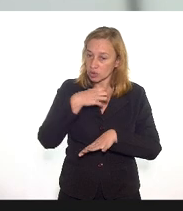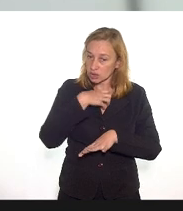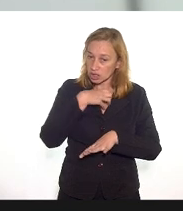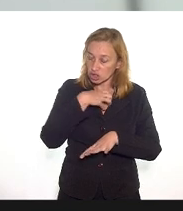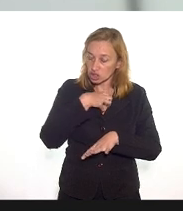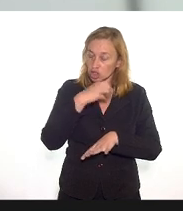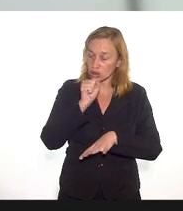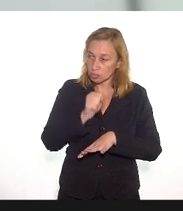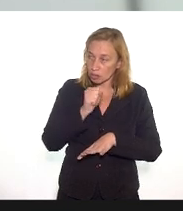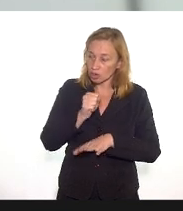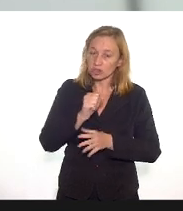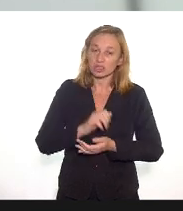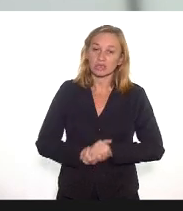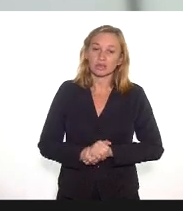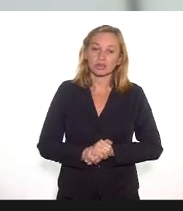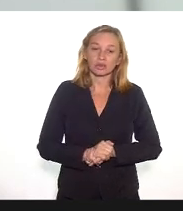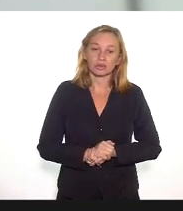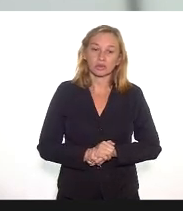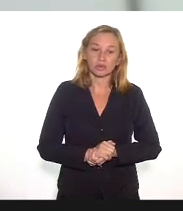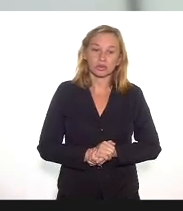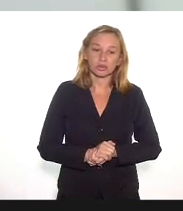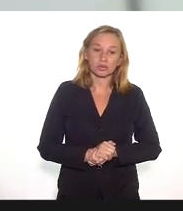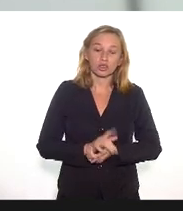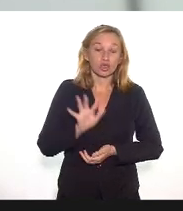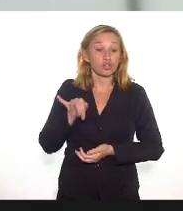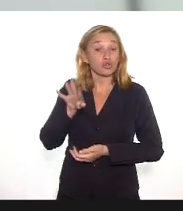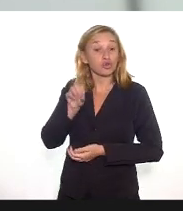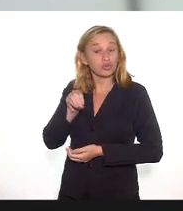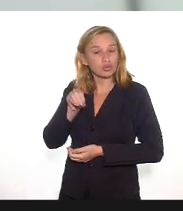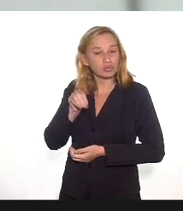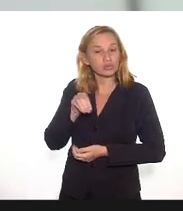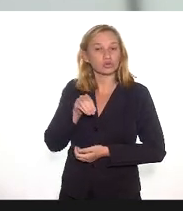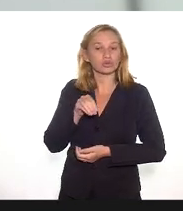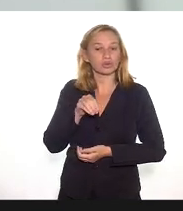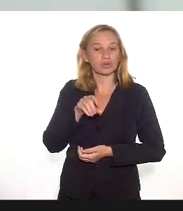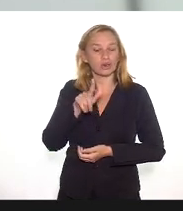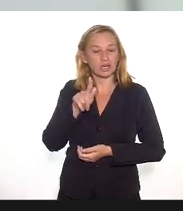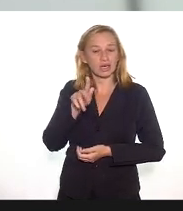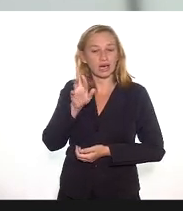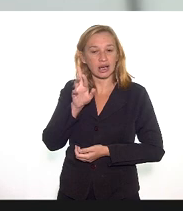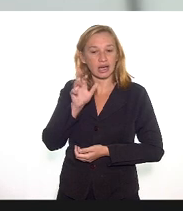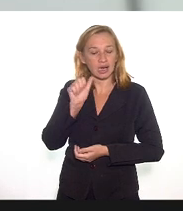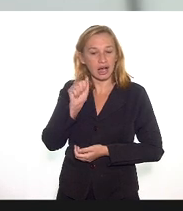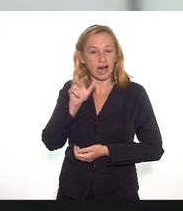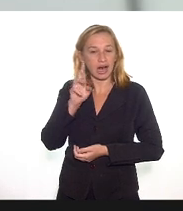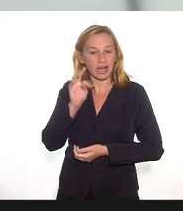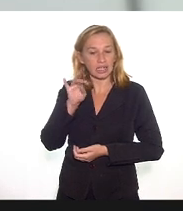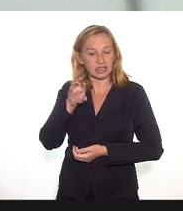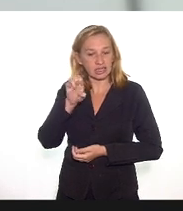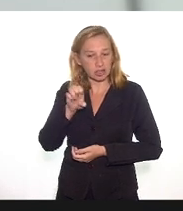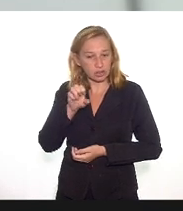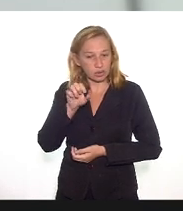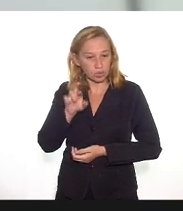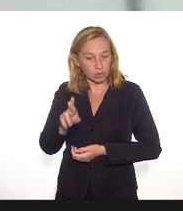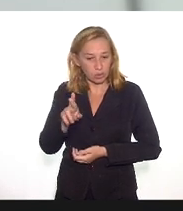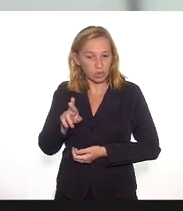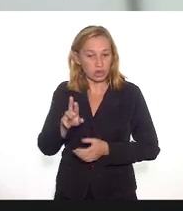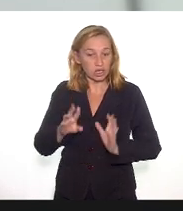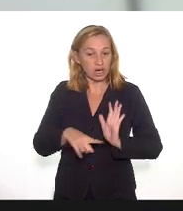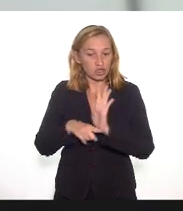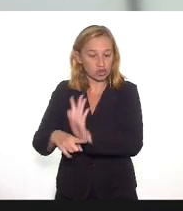que ele possa funcionar como fundo garantidor e alavancador de